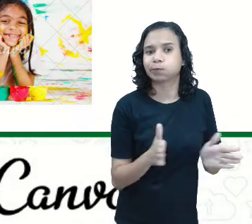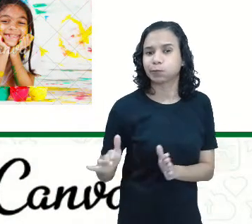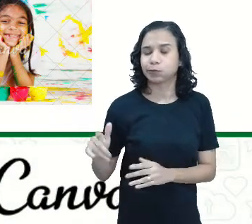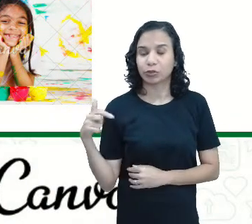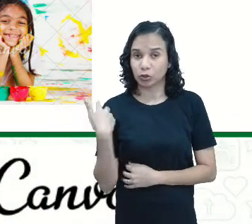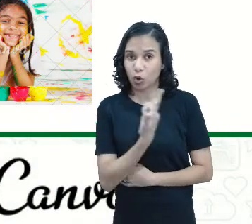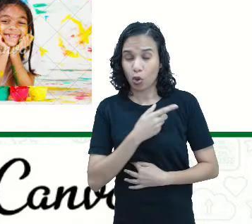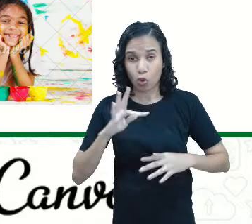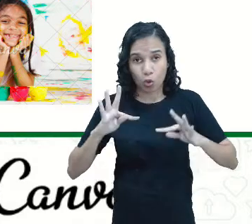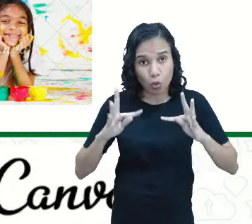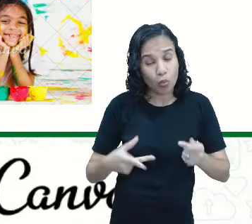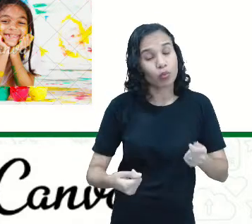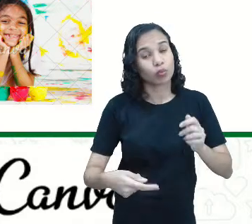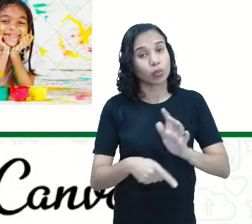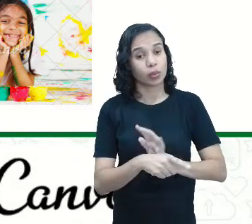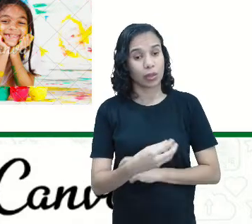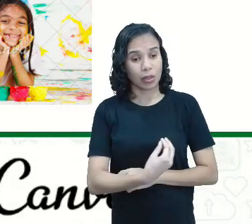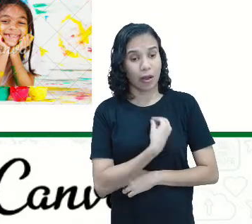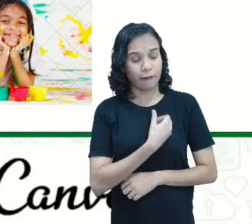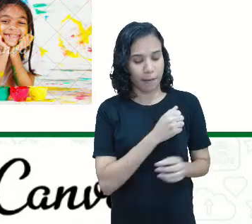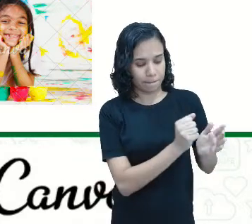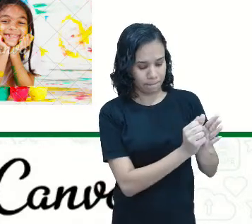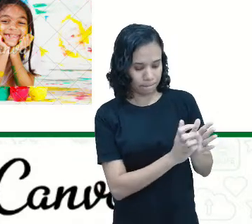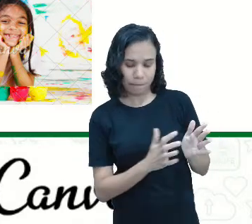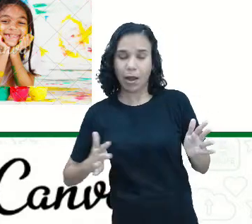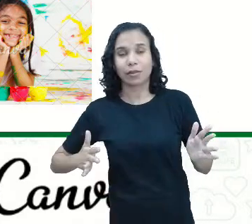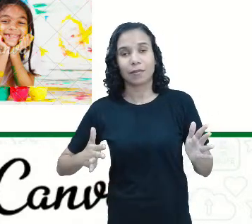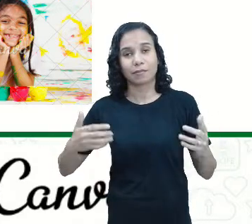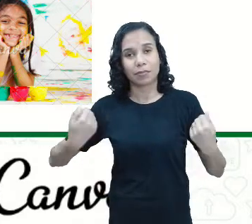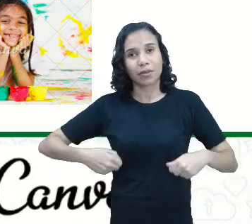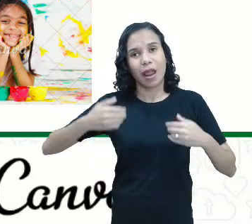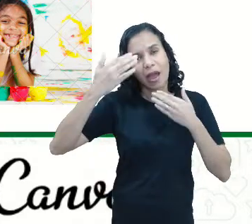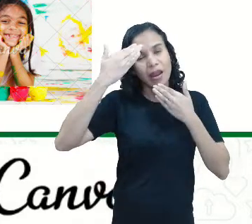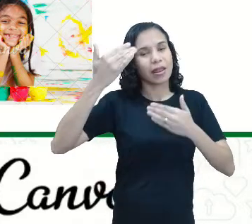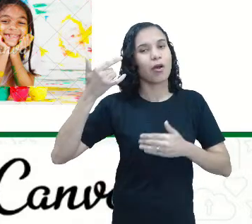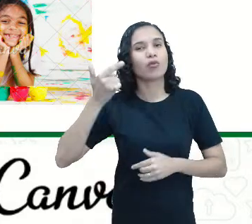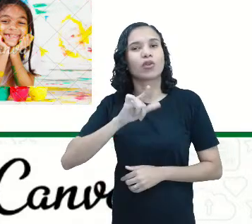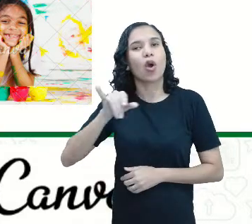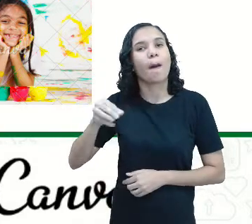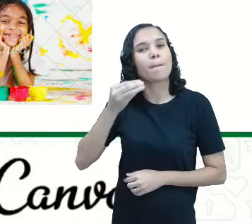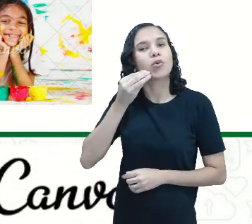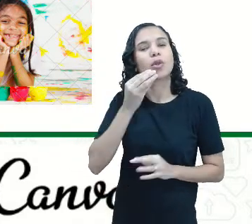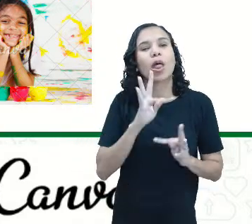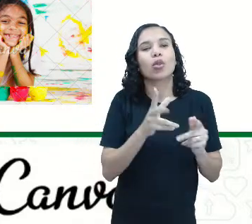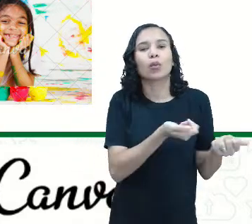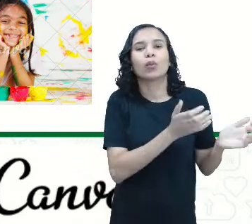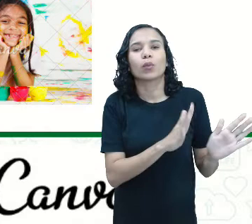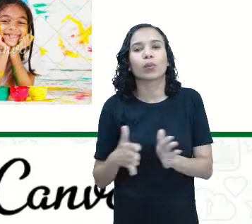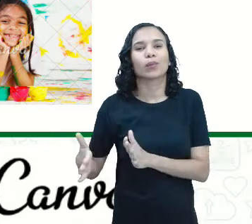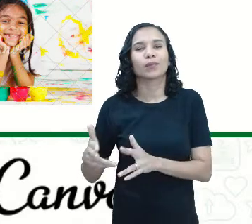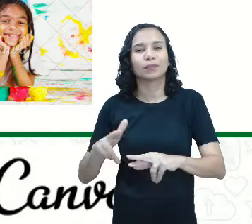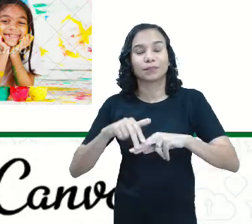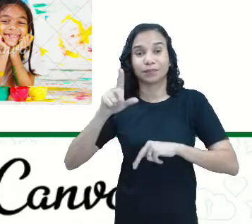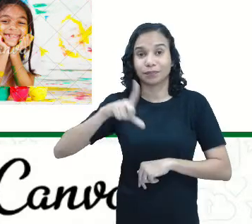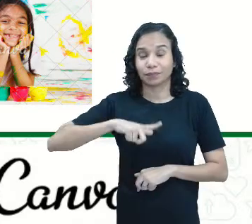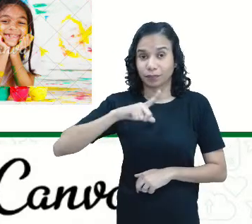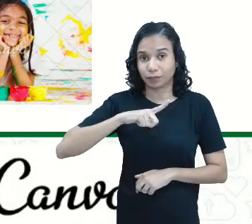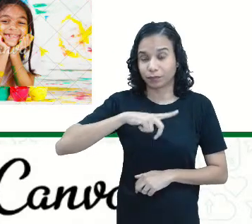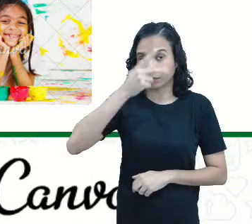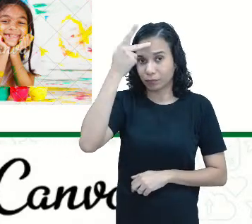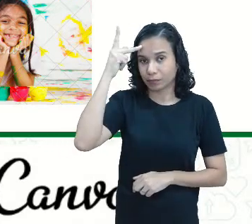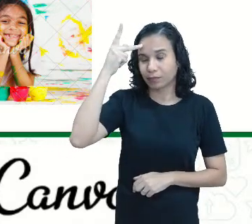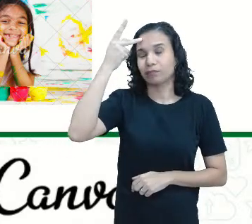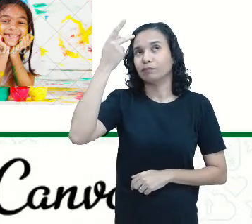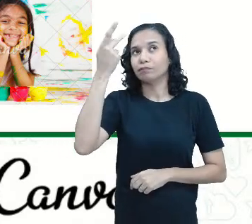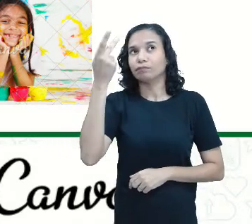quais todos nós passamos e agradecemos por podermos passar por todas, né? Então, existem pessoas